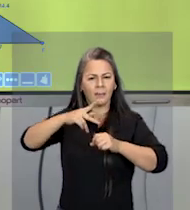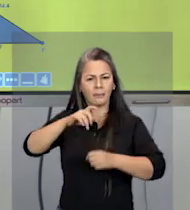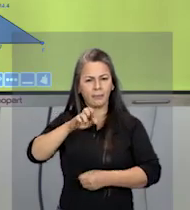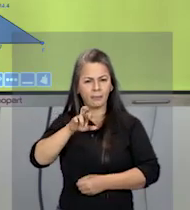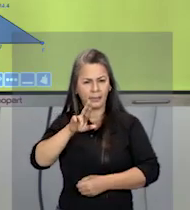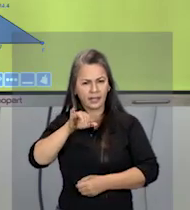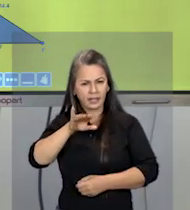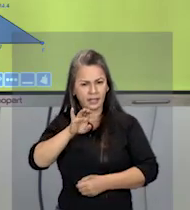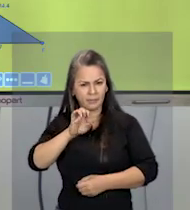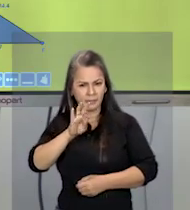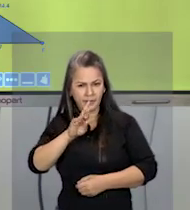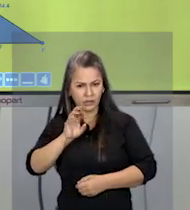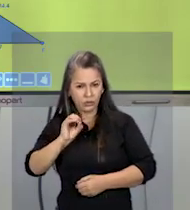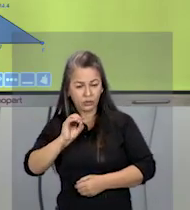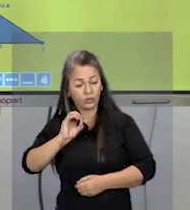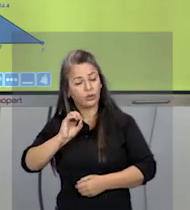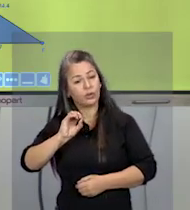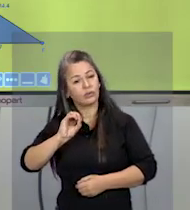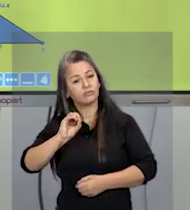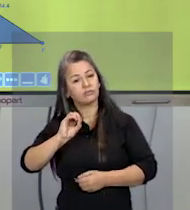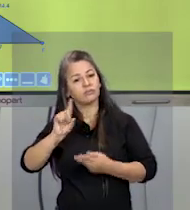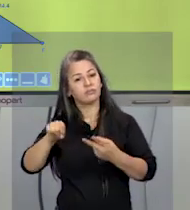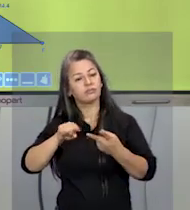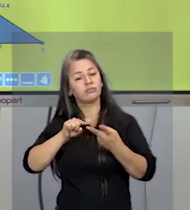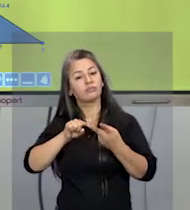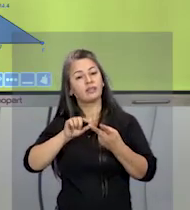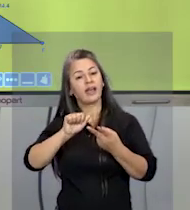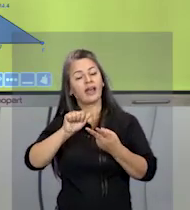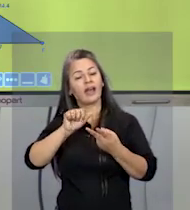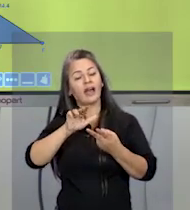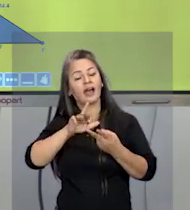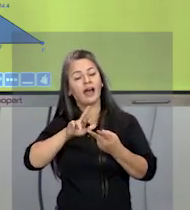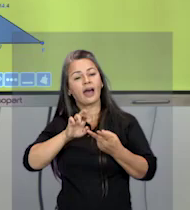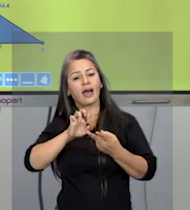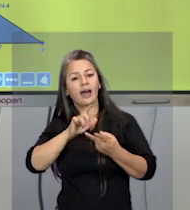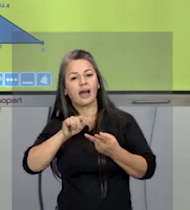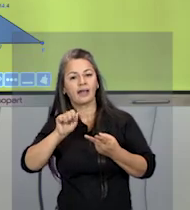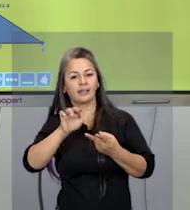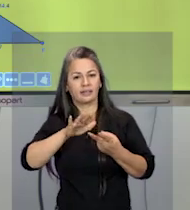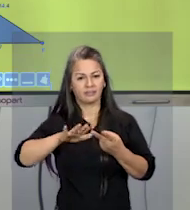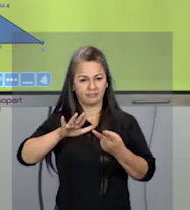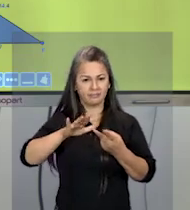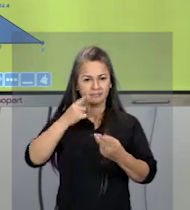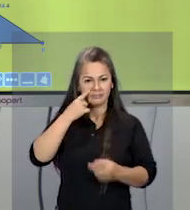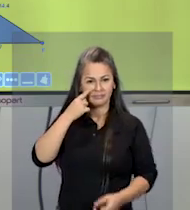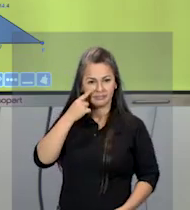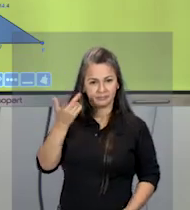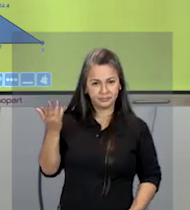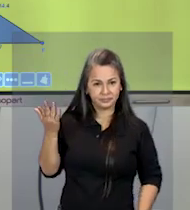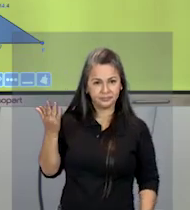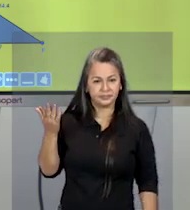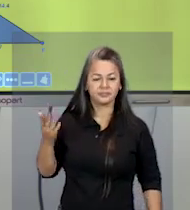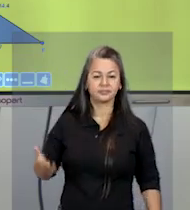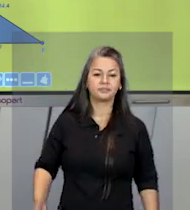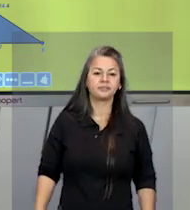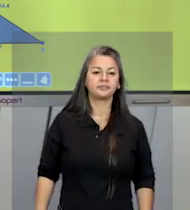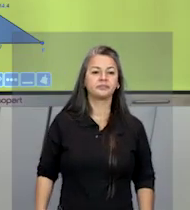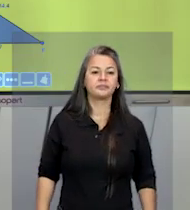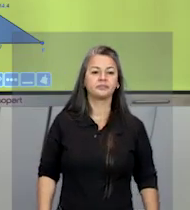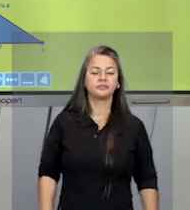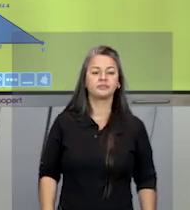as áreas são mantidas? Isso que nós vamos ver hoje. Nós vamos estudar isso e vamos concluir isso